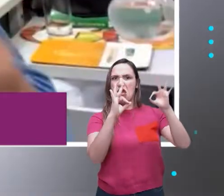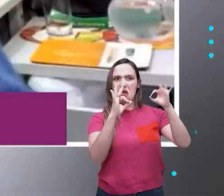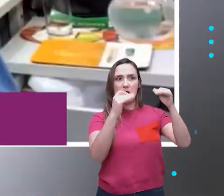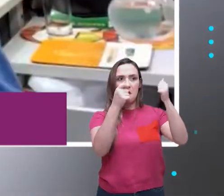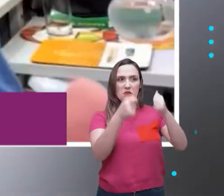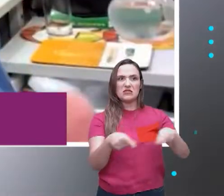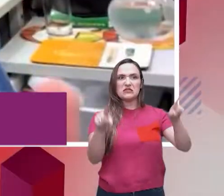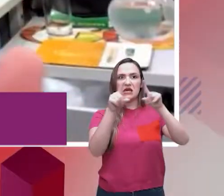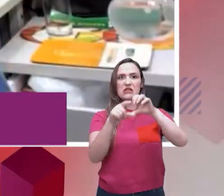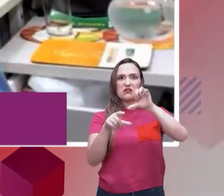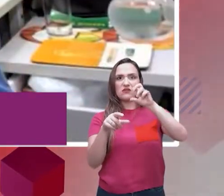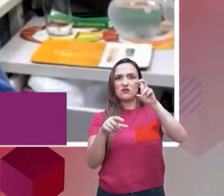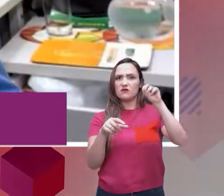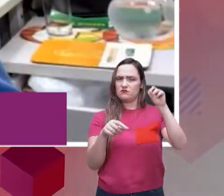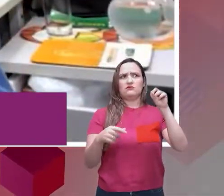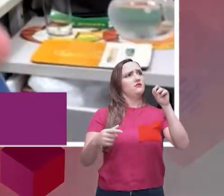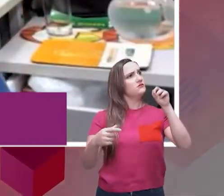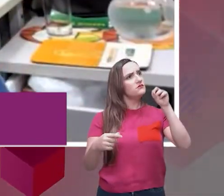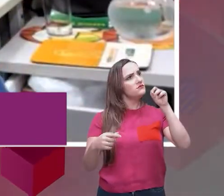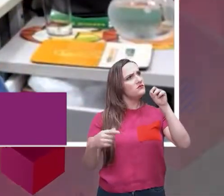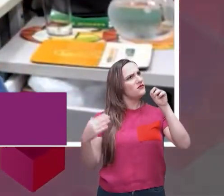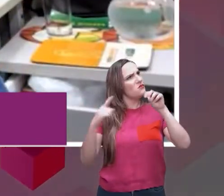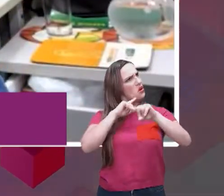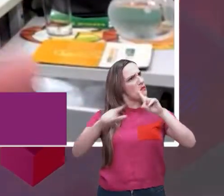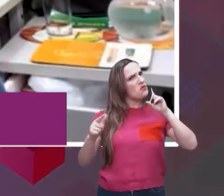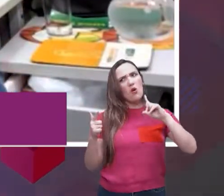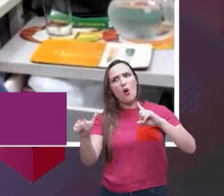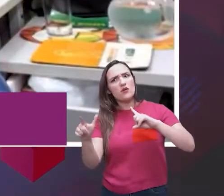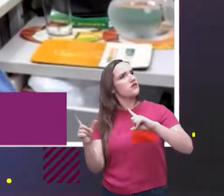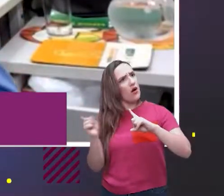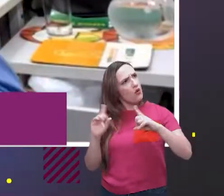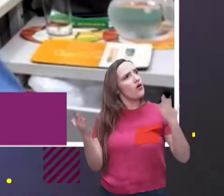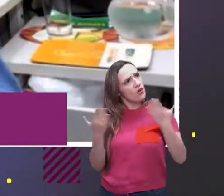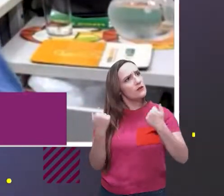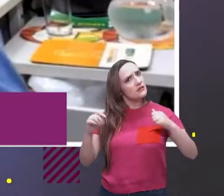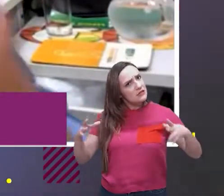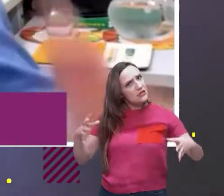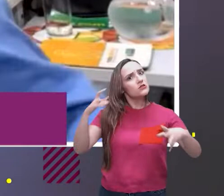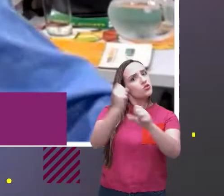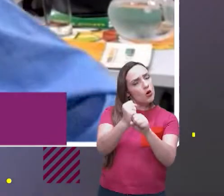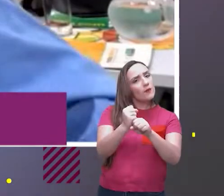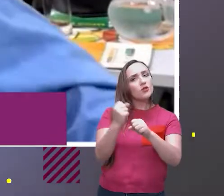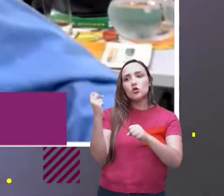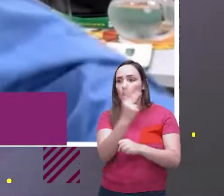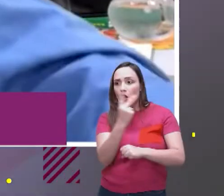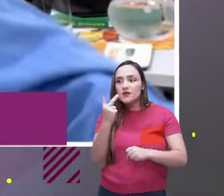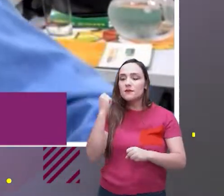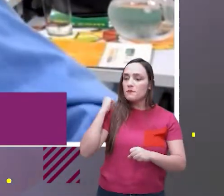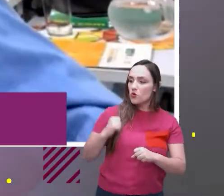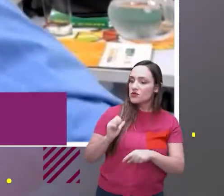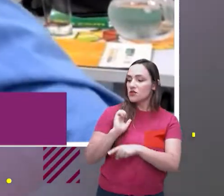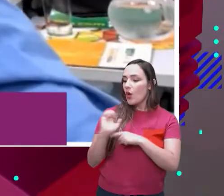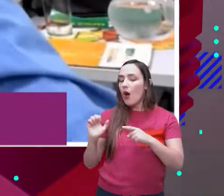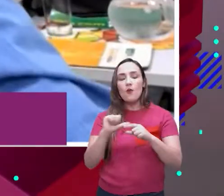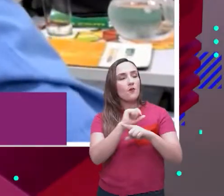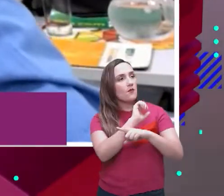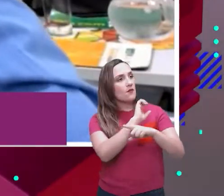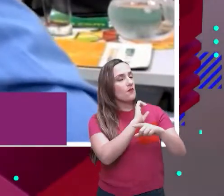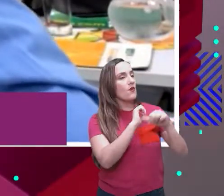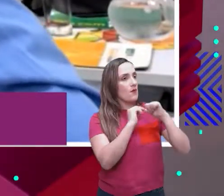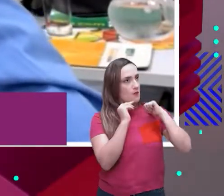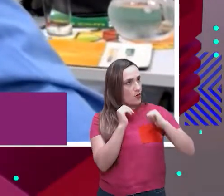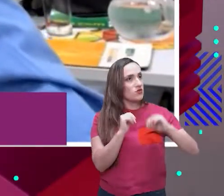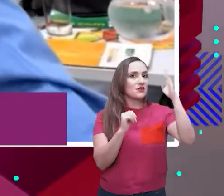ponta. Agora é que ele precisa de um apoio maior, recursos maior, para ampliar a possibilidade de crescer,